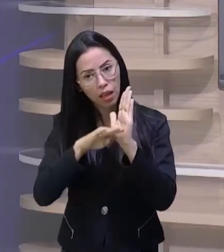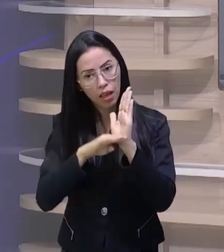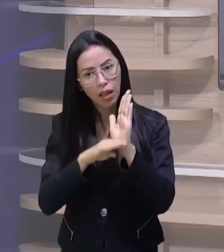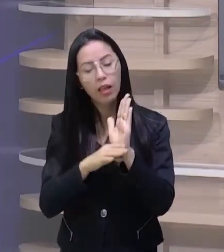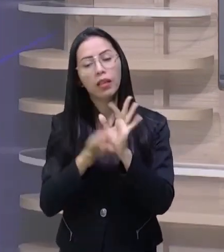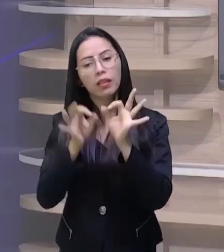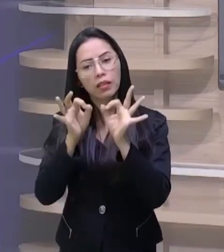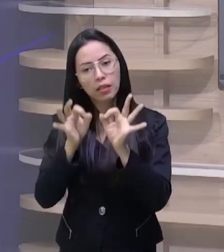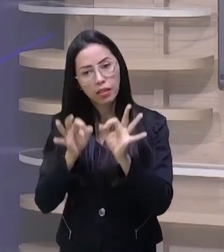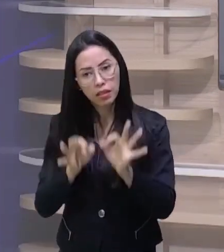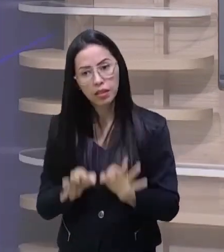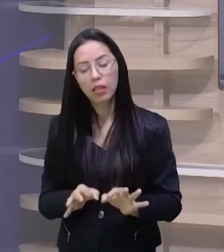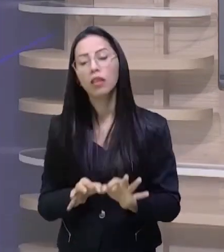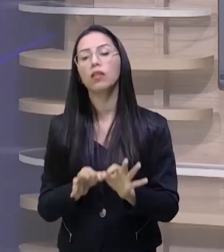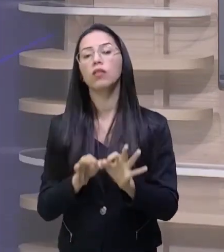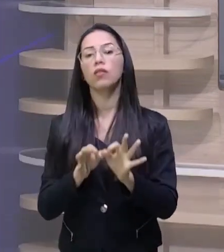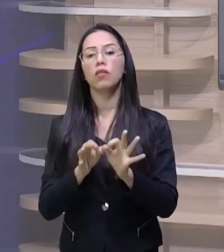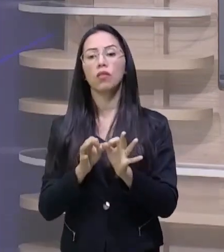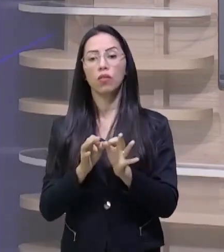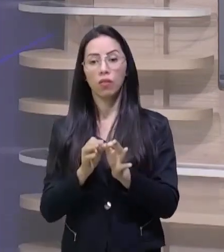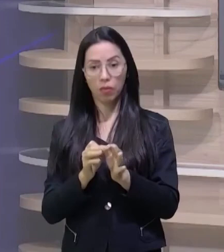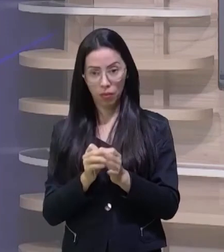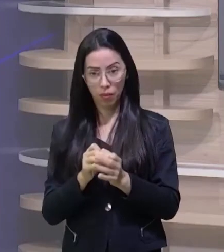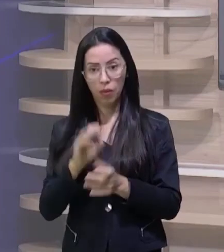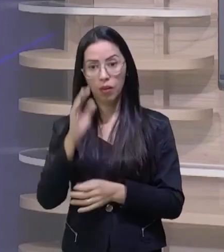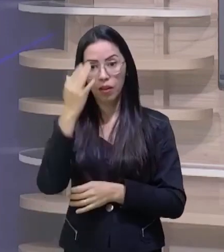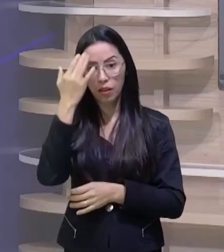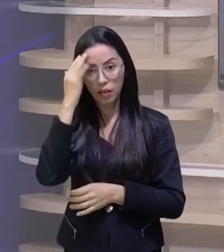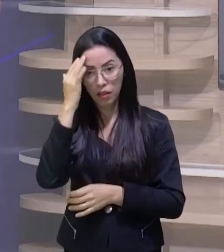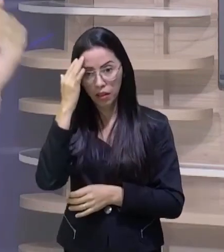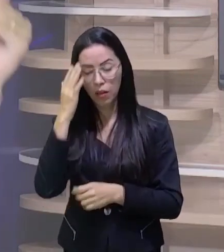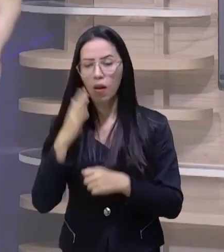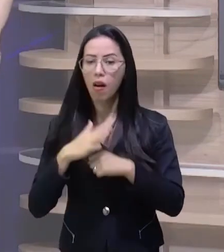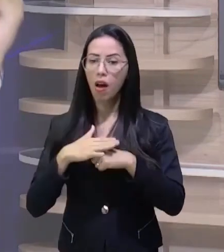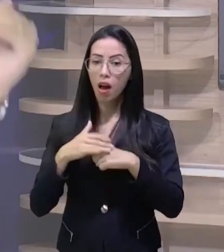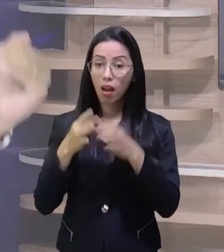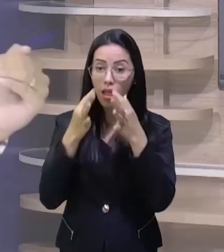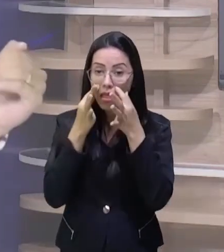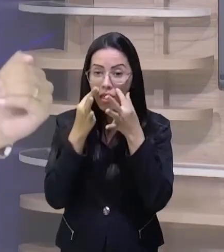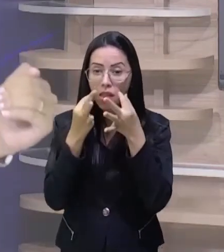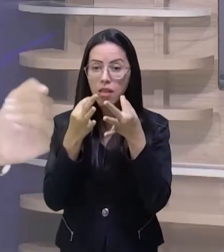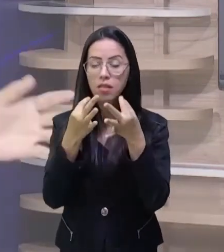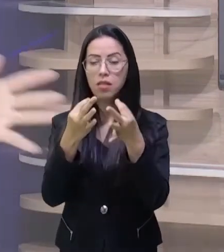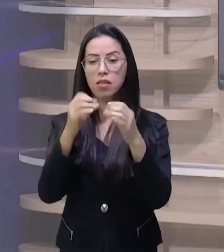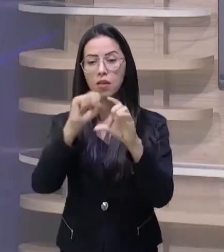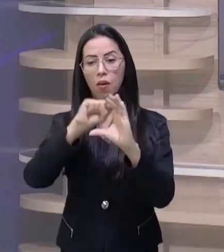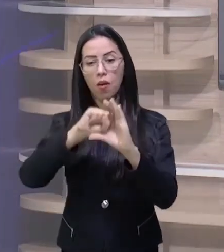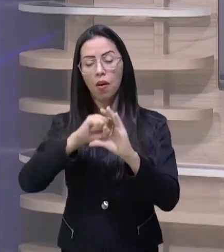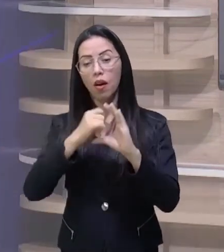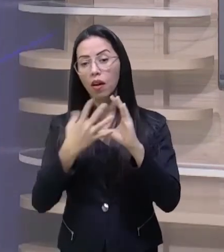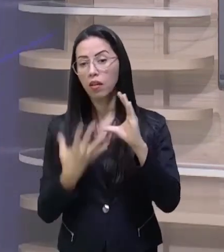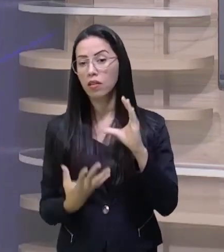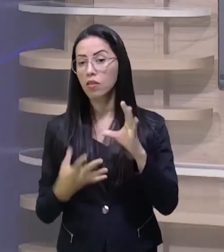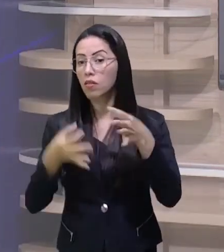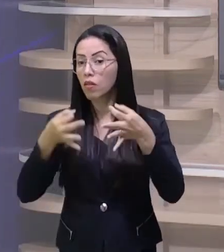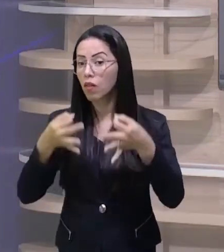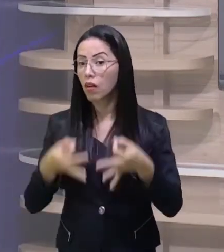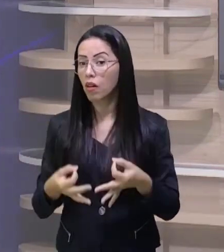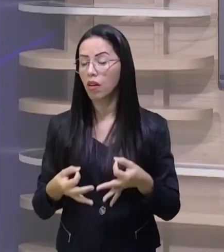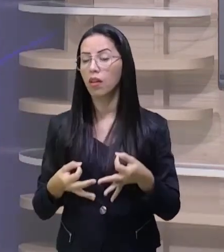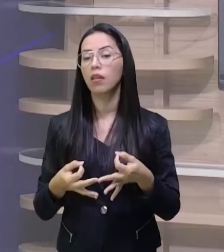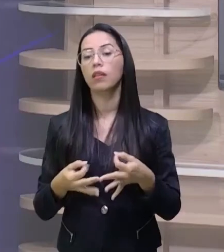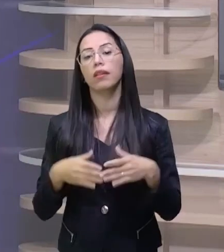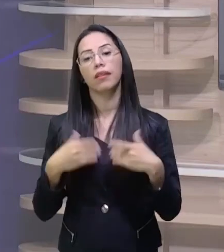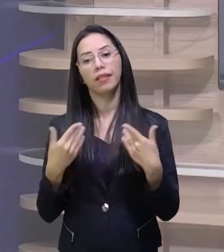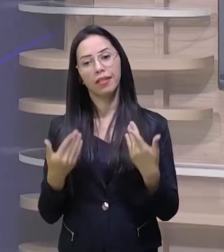a mensagem, com muito carinho, prestando atenção em todas as características corretas. Então, crianças,